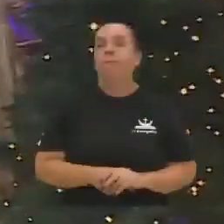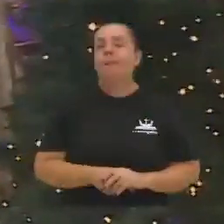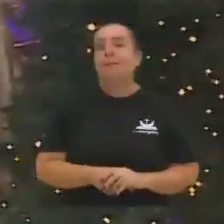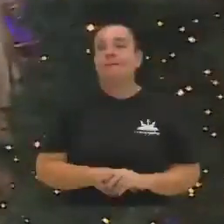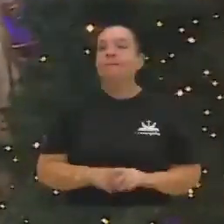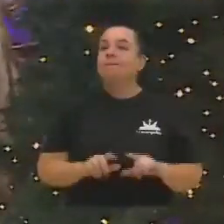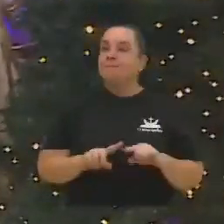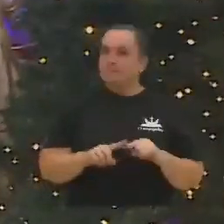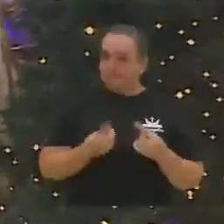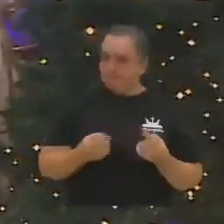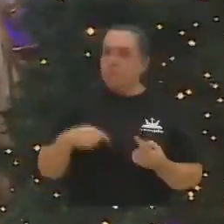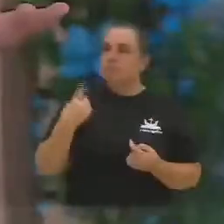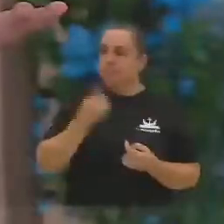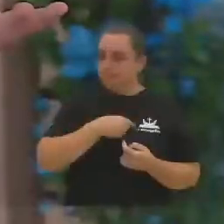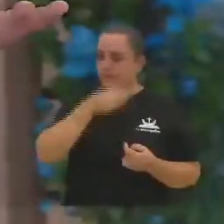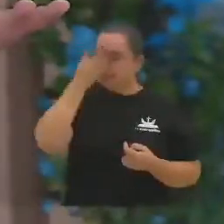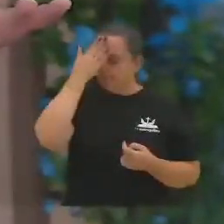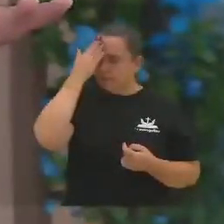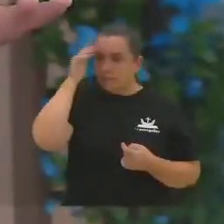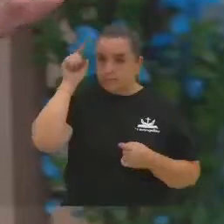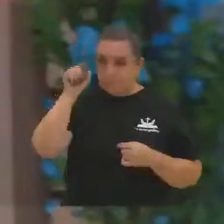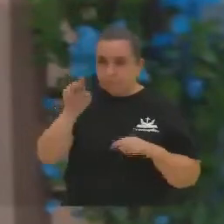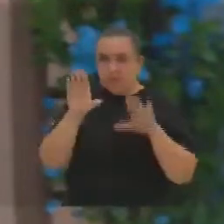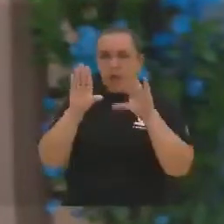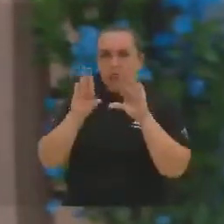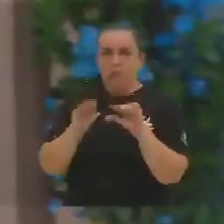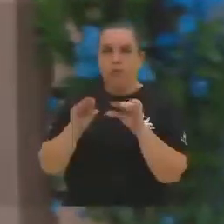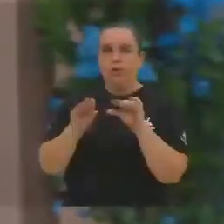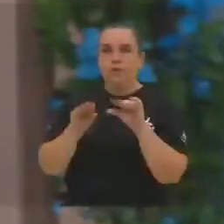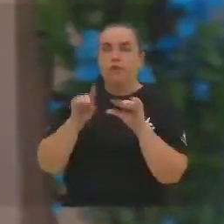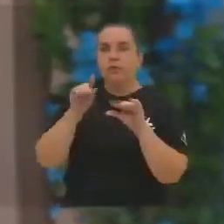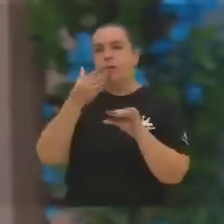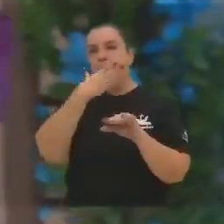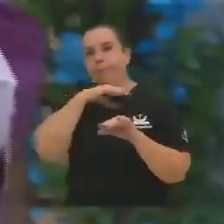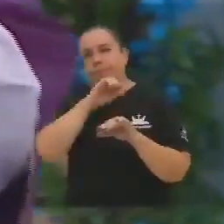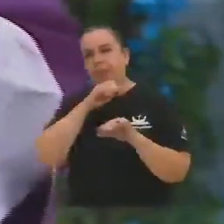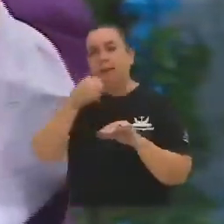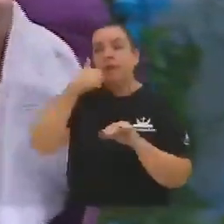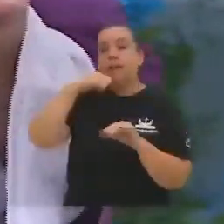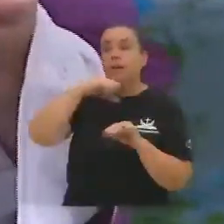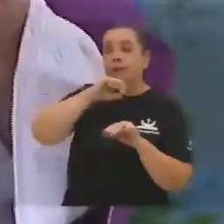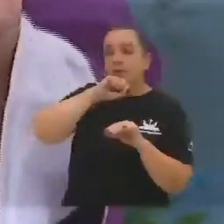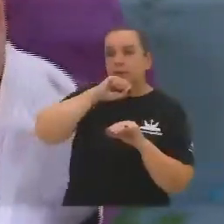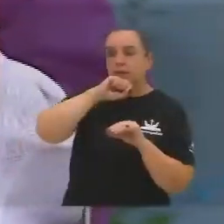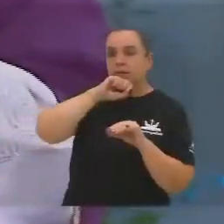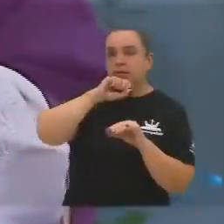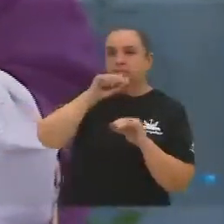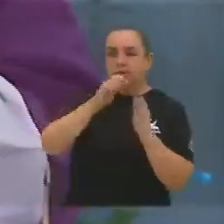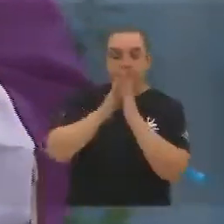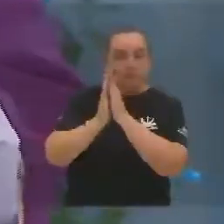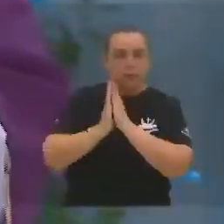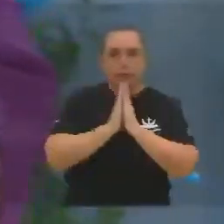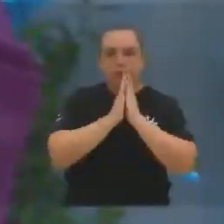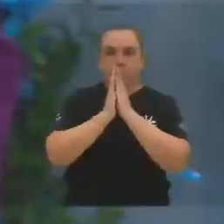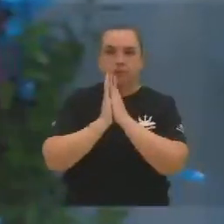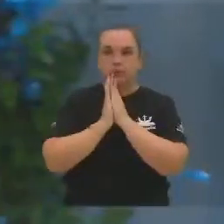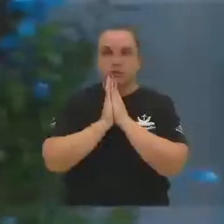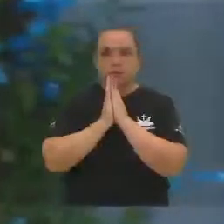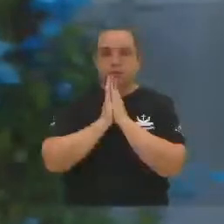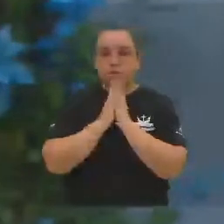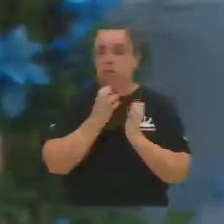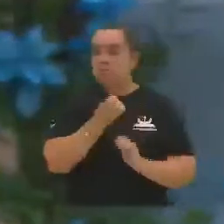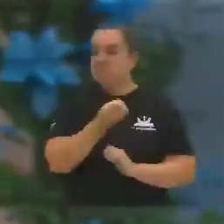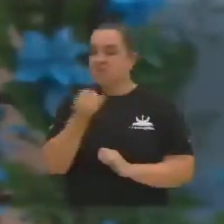Mas sabemos que naquela noite estava ali o seu pai, a sua mãe, em adoração.